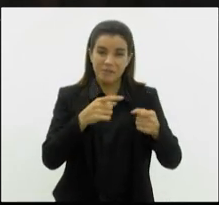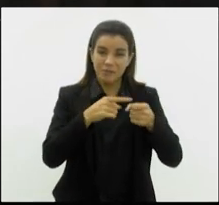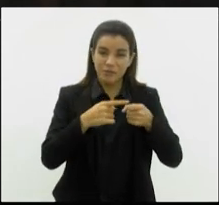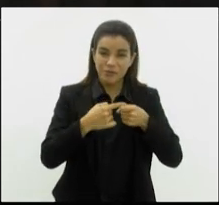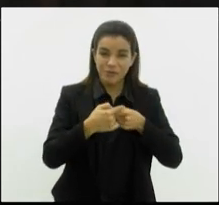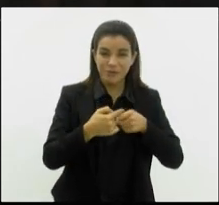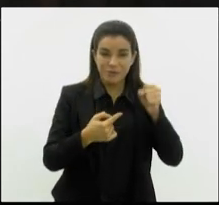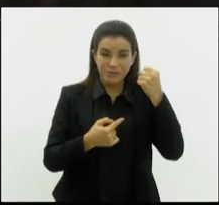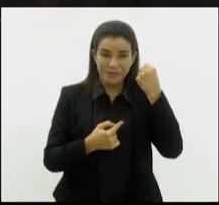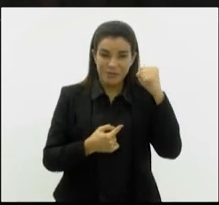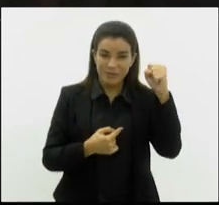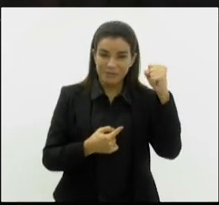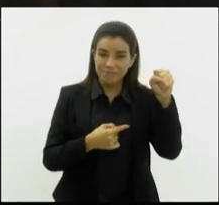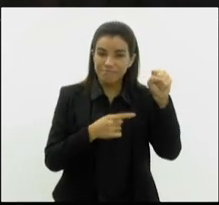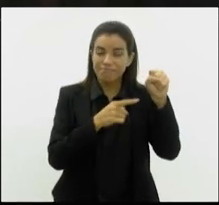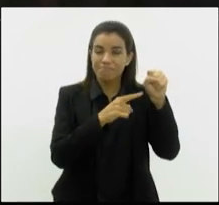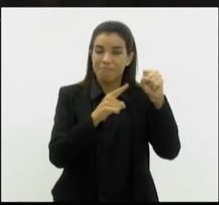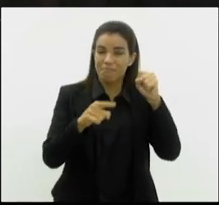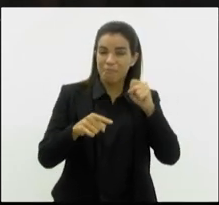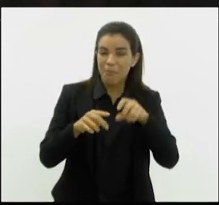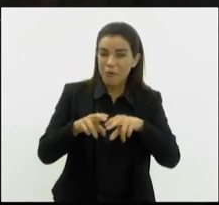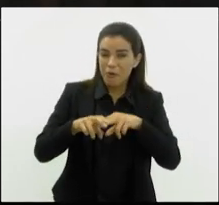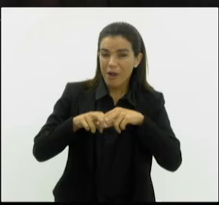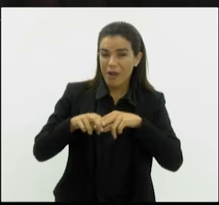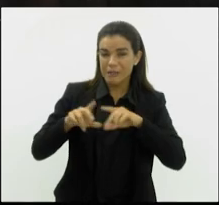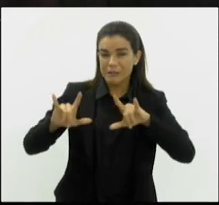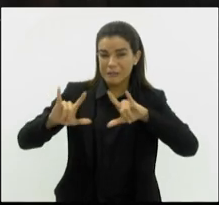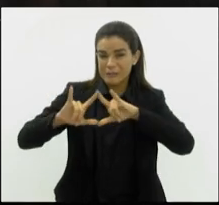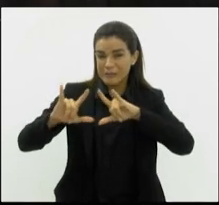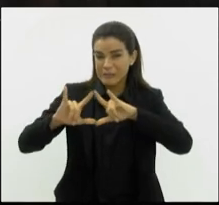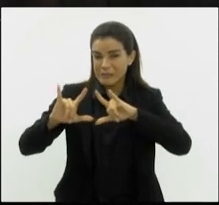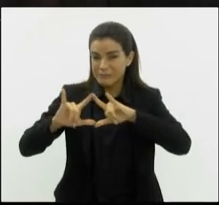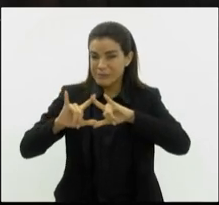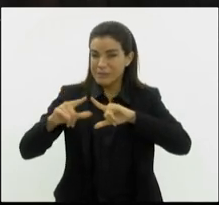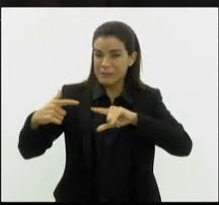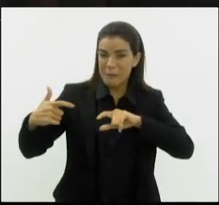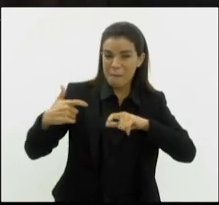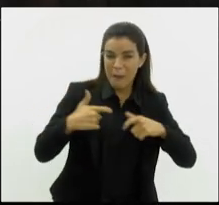em Seropédica, com milícias combatendo milícias,